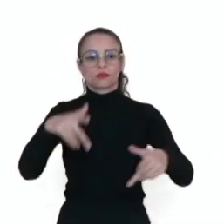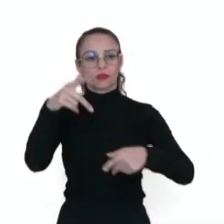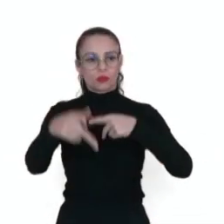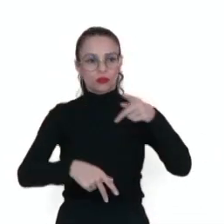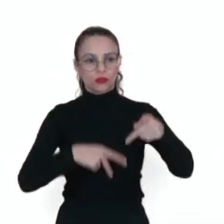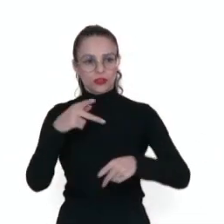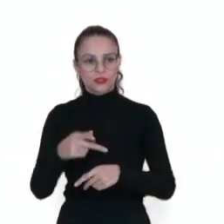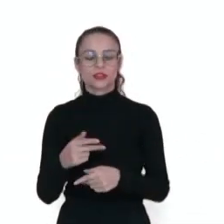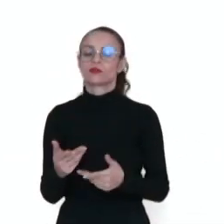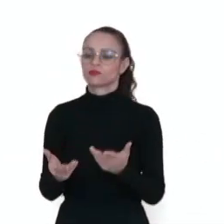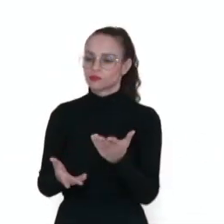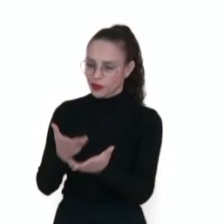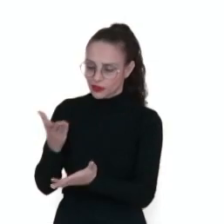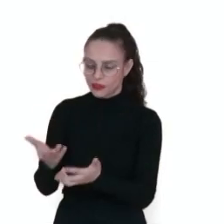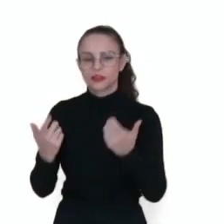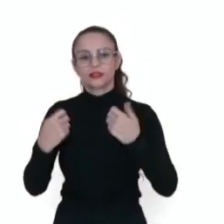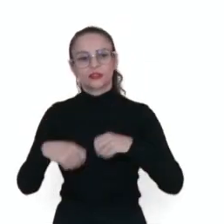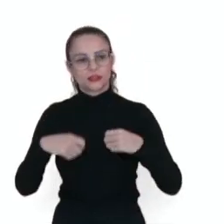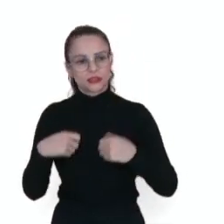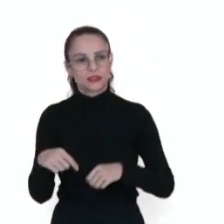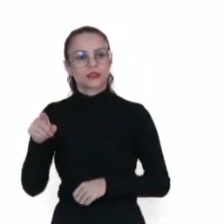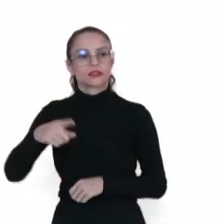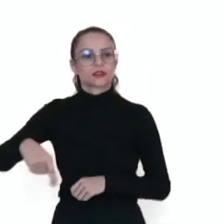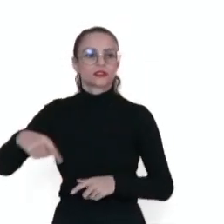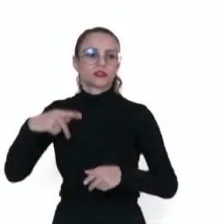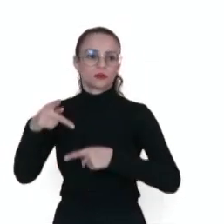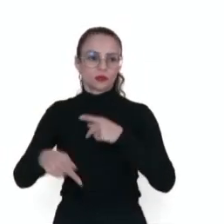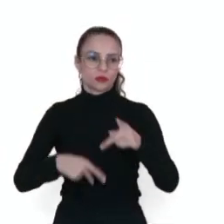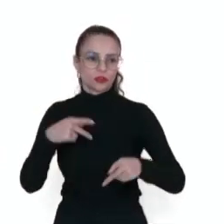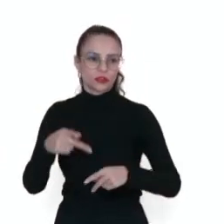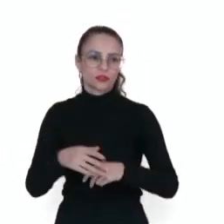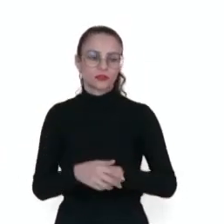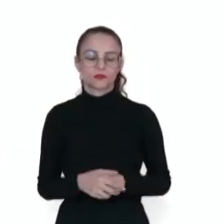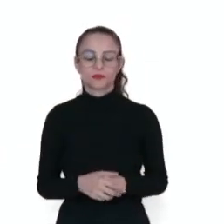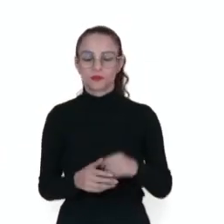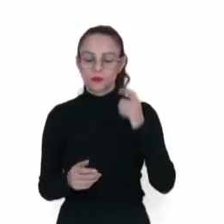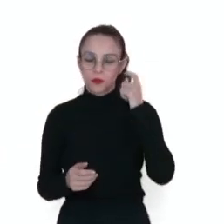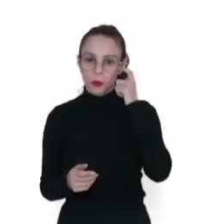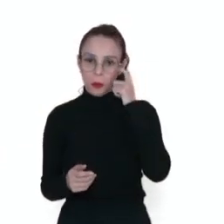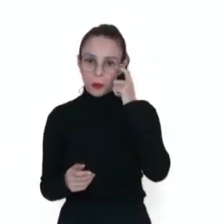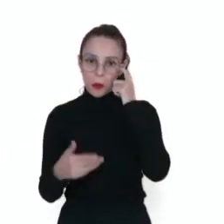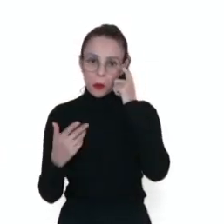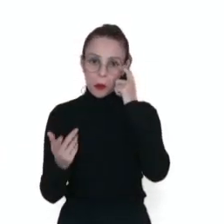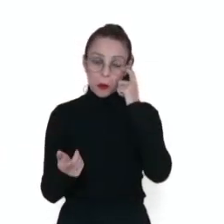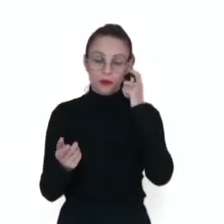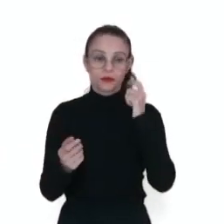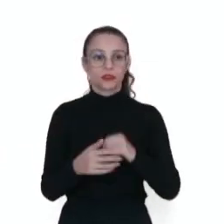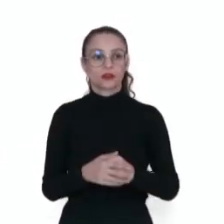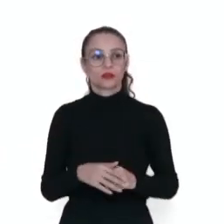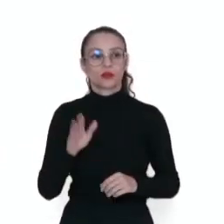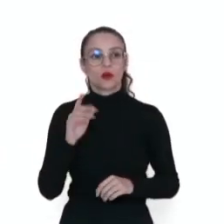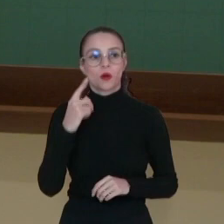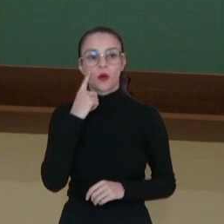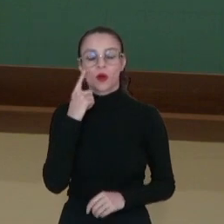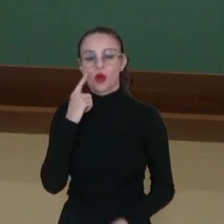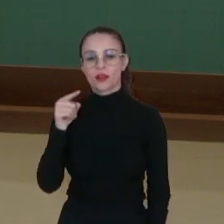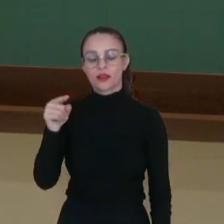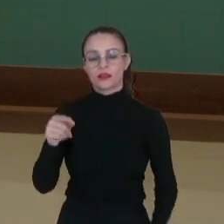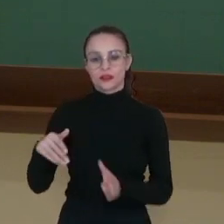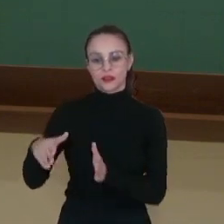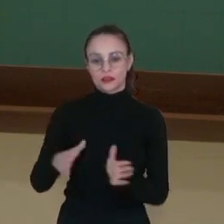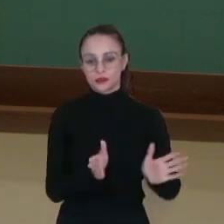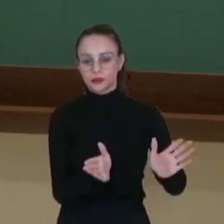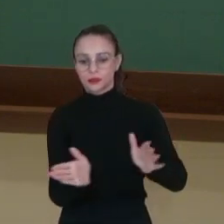né, para atender às necessidades dessa população em relação à água, né? Então, um trecho aqui na nossa imagem já